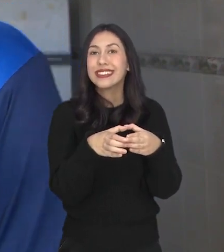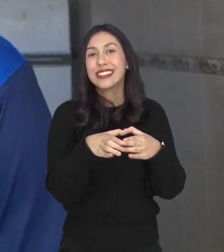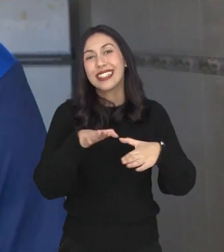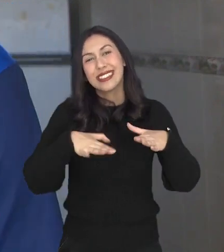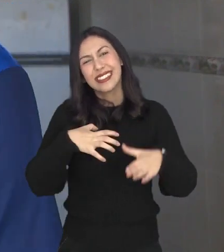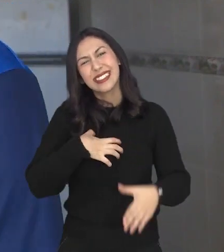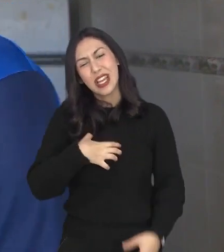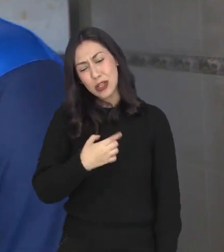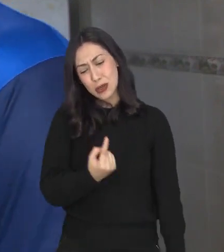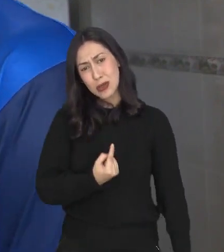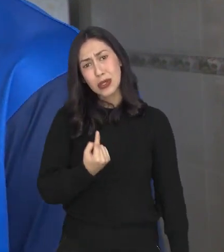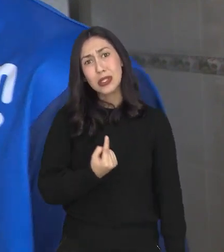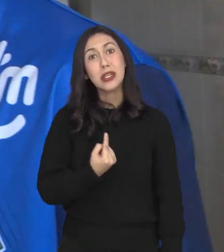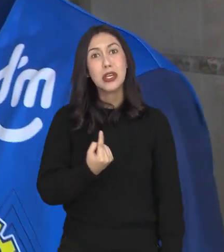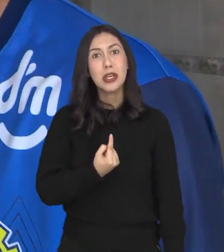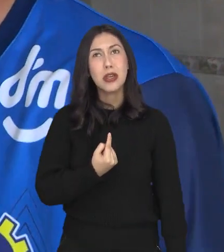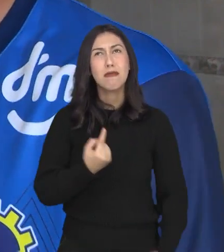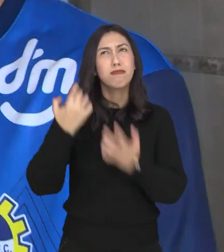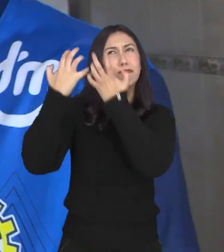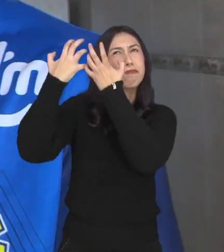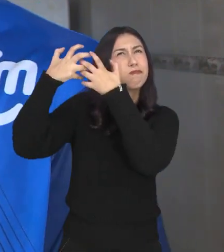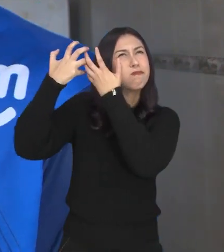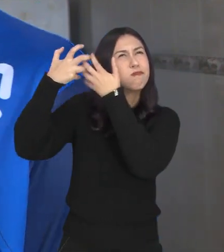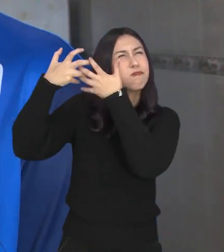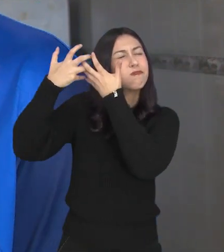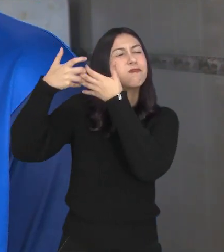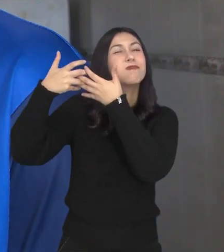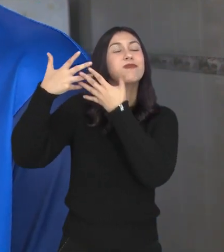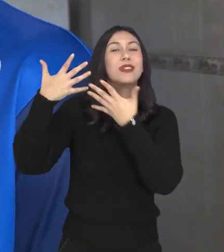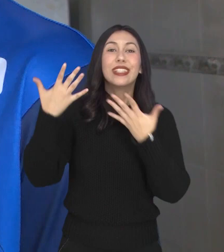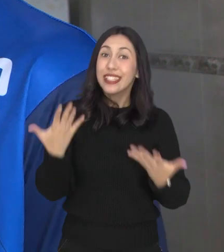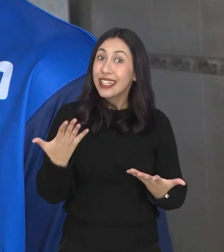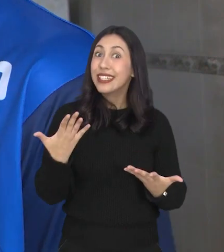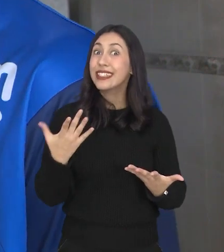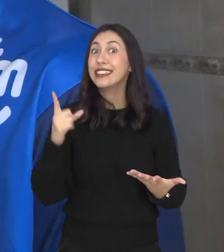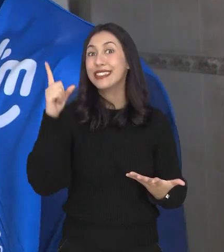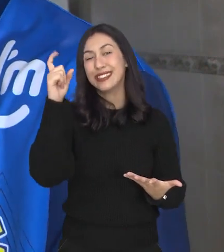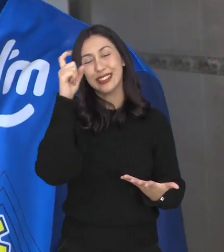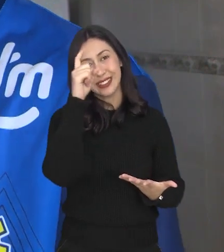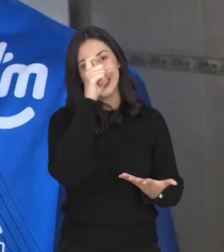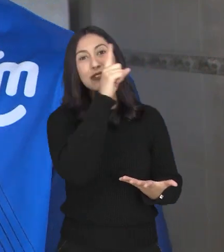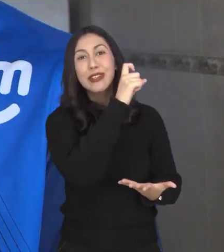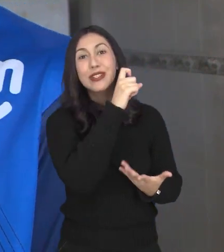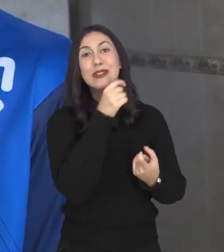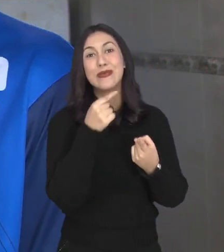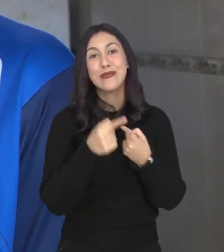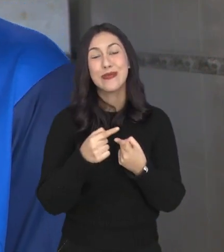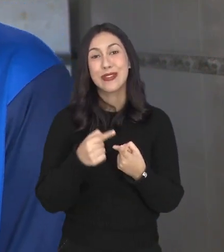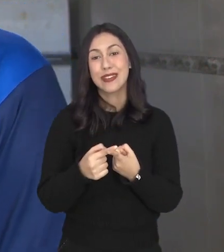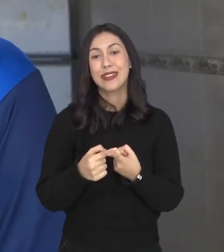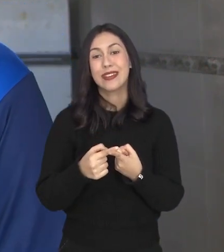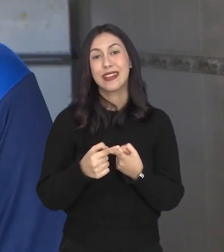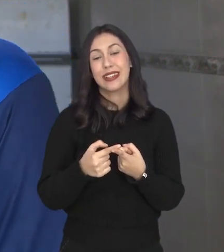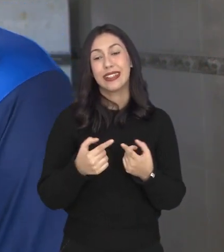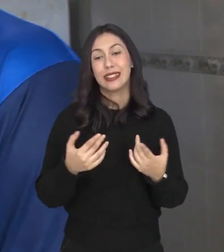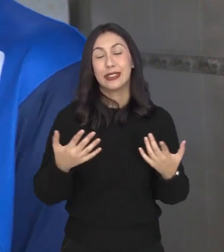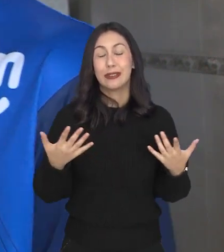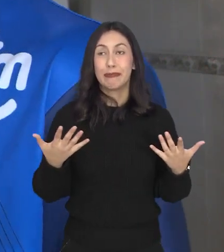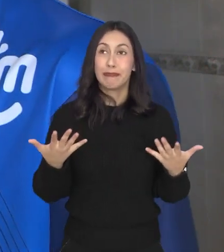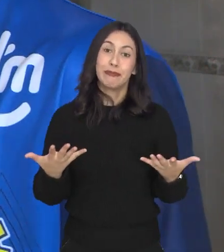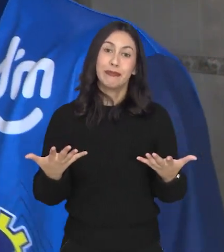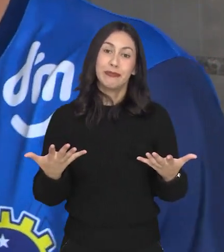casa, mas a gente é muito sozinho com os nossos pensamentos. E eu acho que são aí que são os nossos maiores desafios,